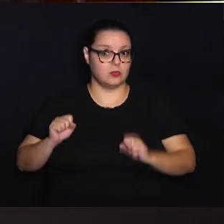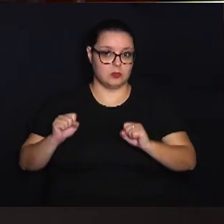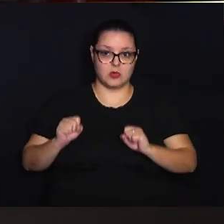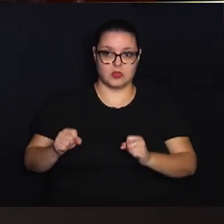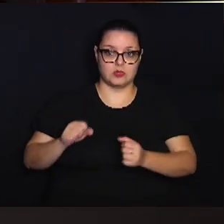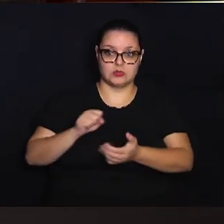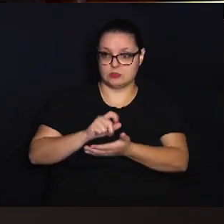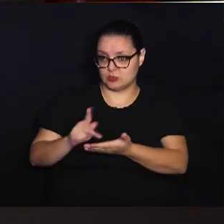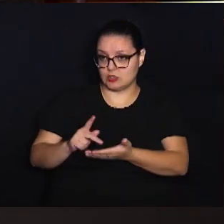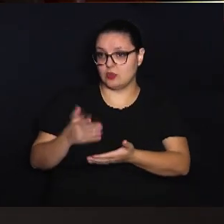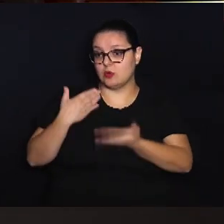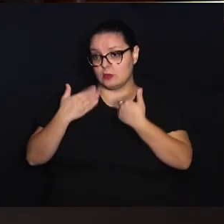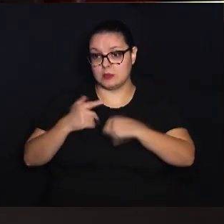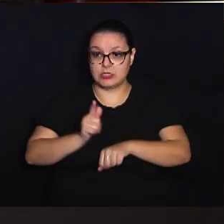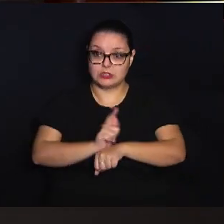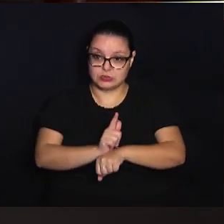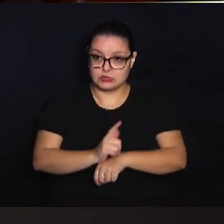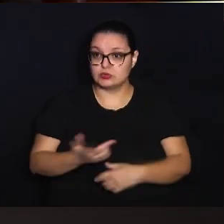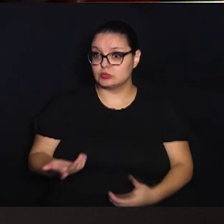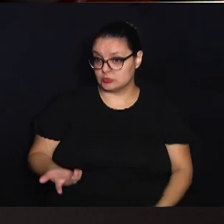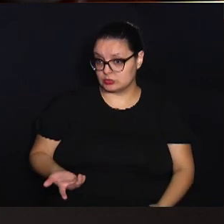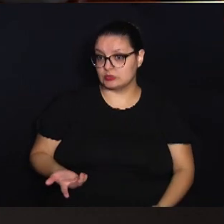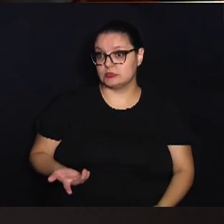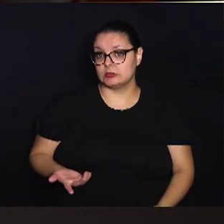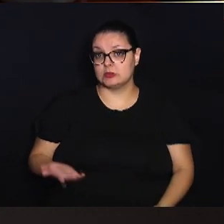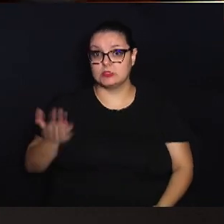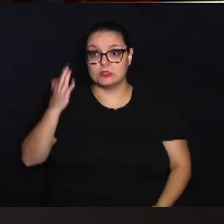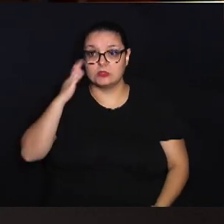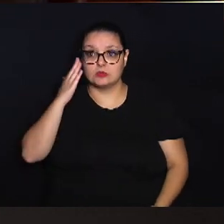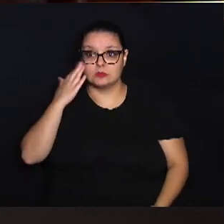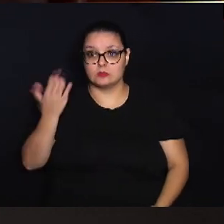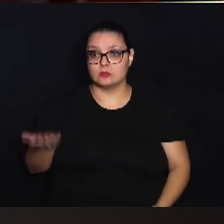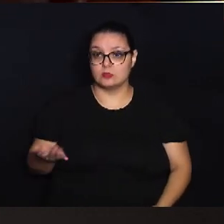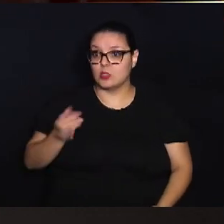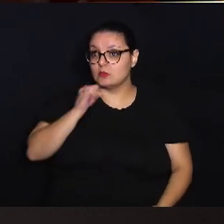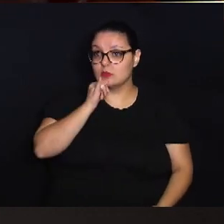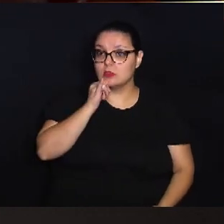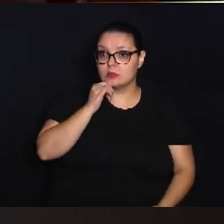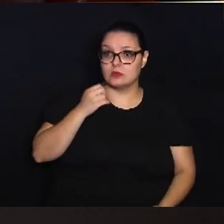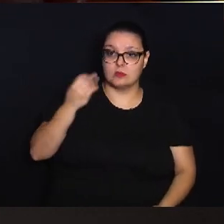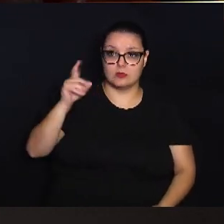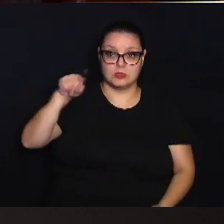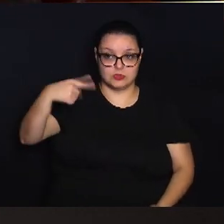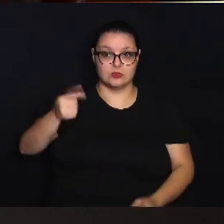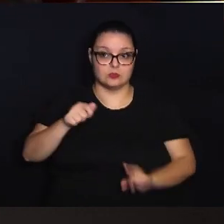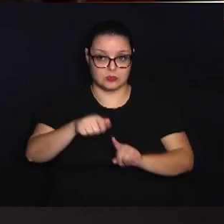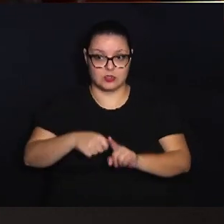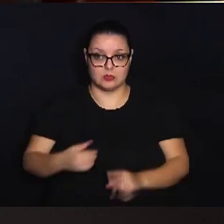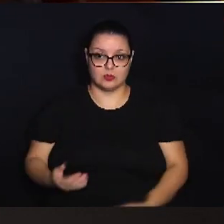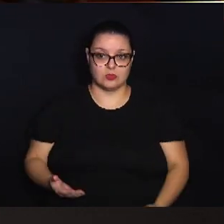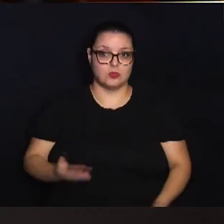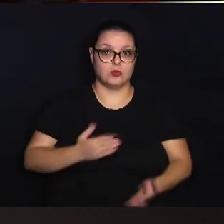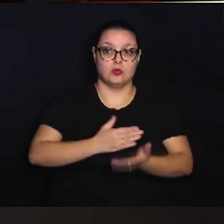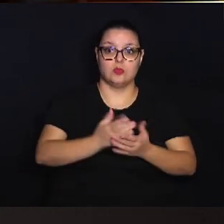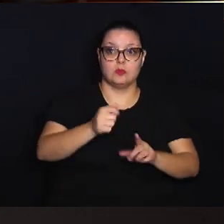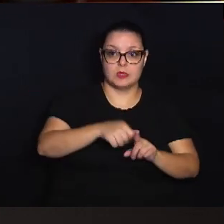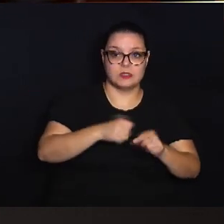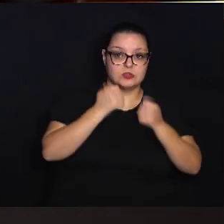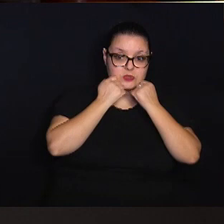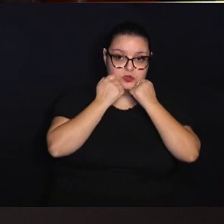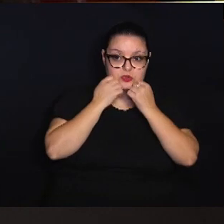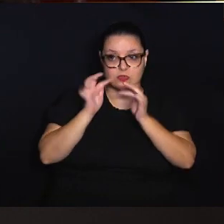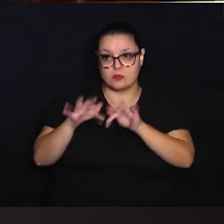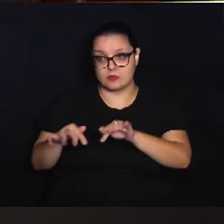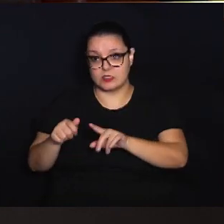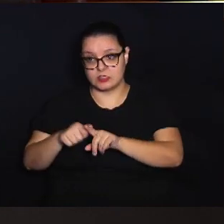você faz isso por aplicativo, você fala com o seu gerente, né? Então você vai saber que, por exemplo, vou viajar no próximo mês, do início de julho a fim de